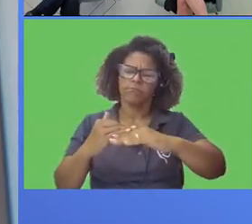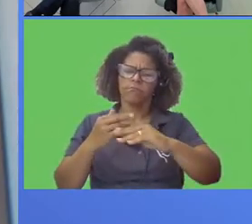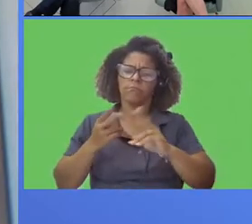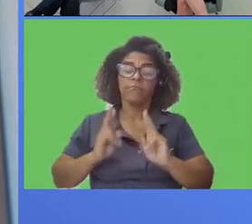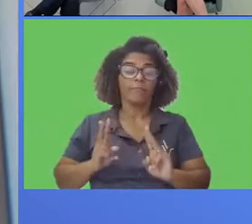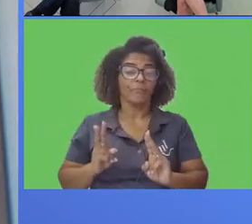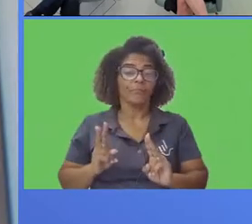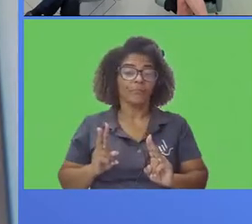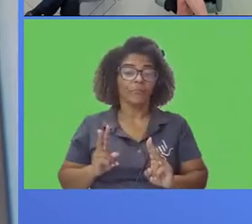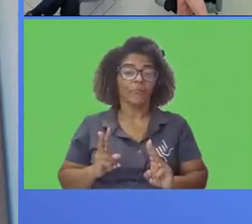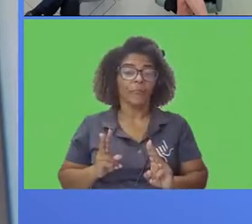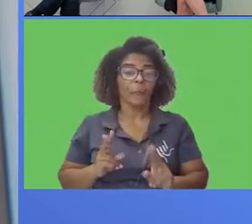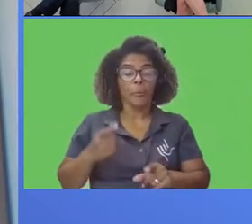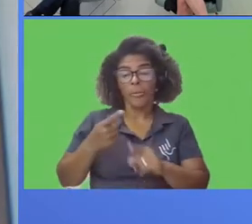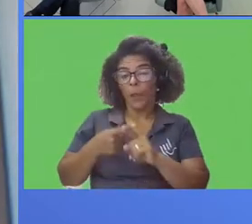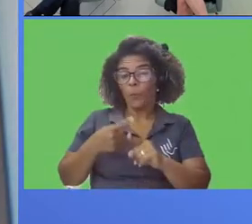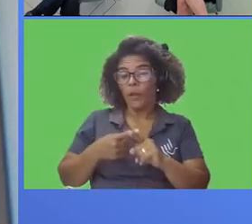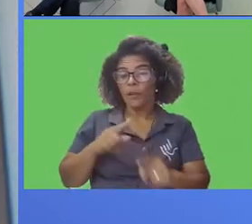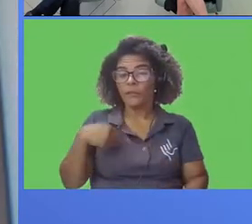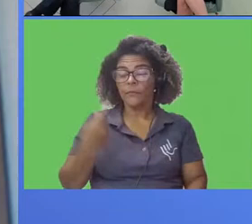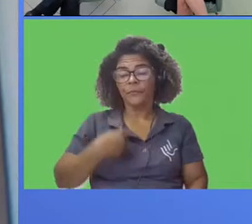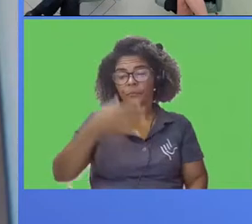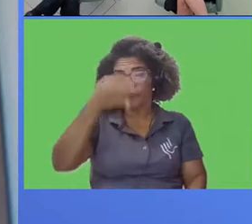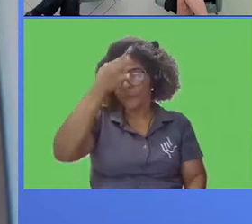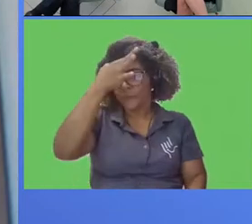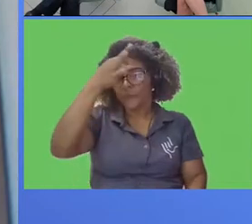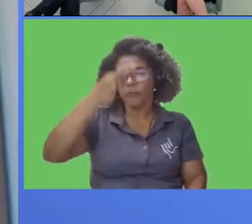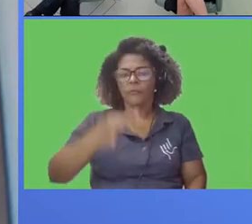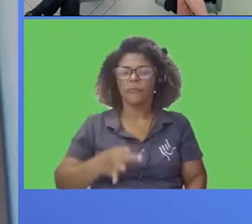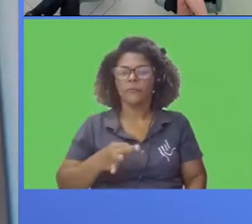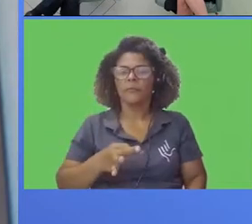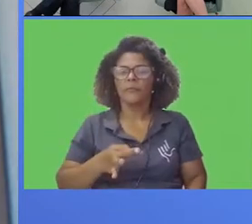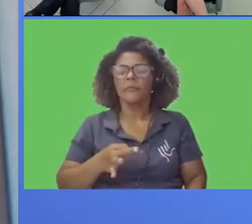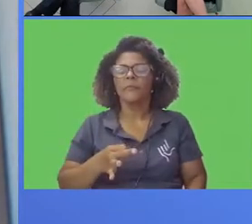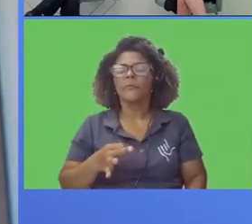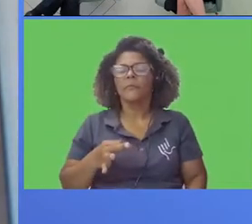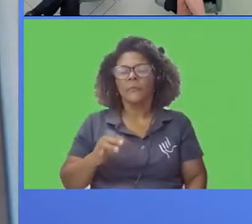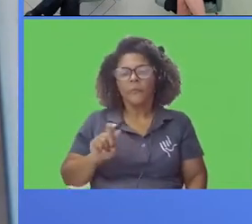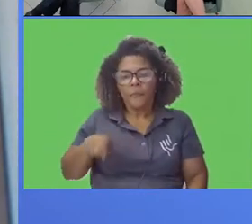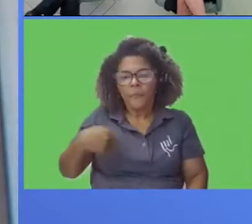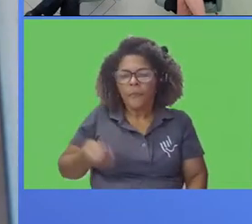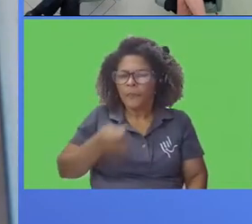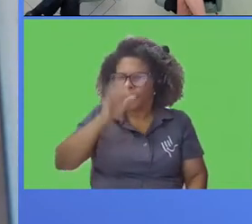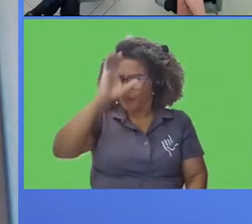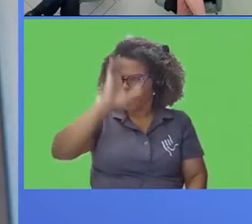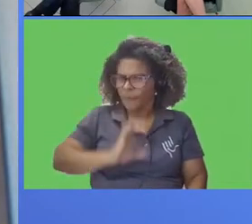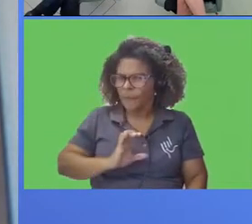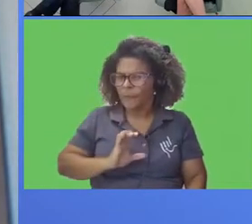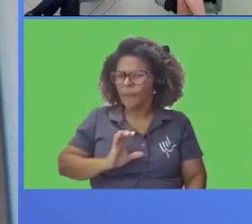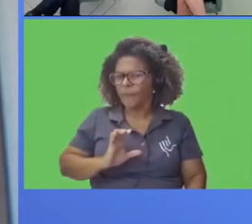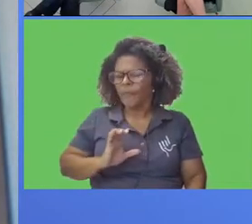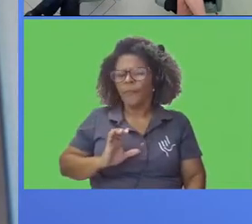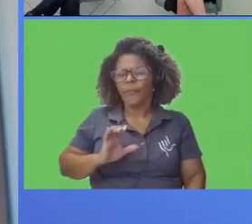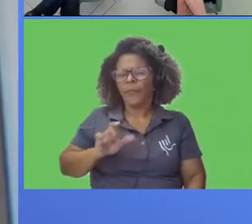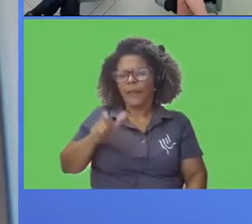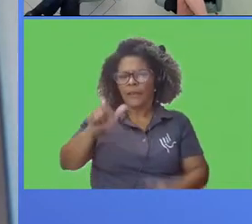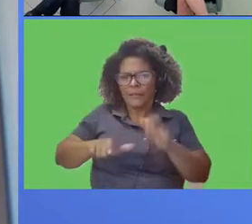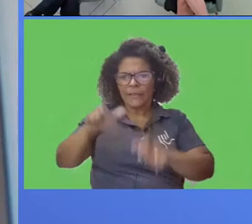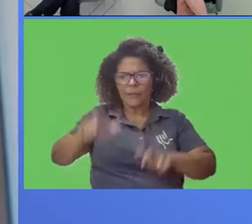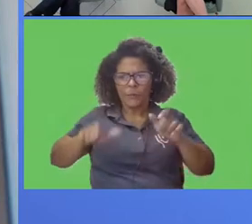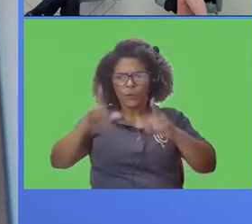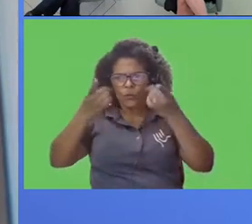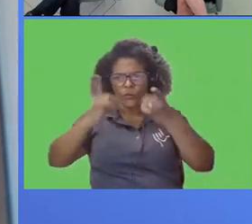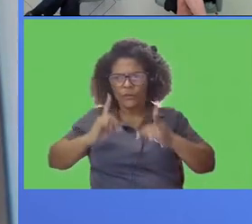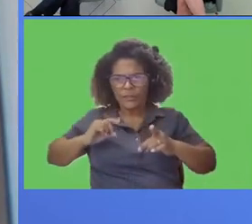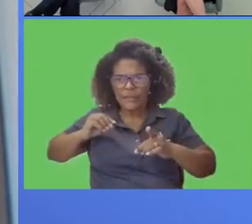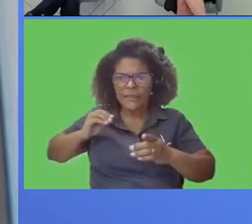tendo, né, a noção aí do exercício da cidadania, da participação social, como eu trouxe